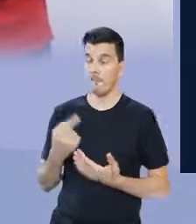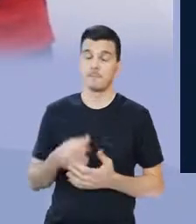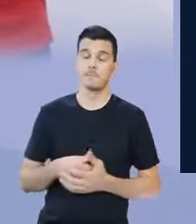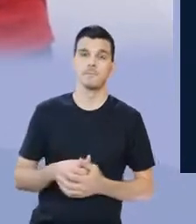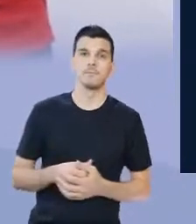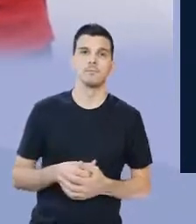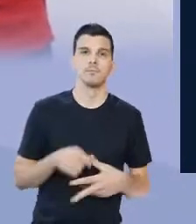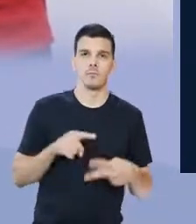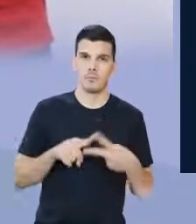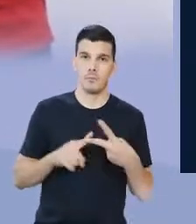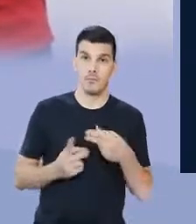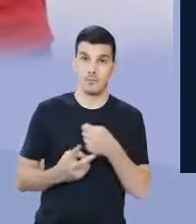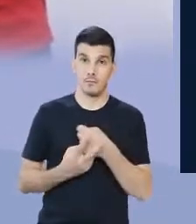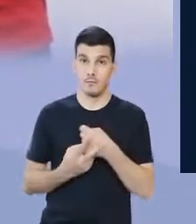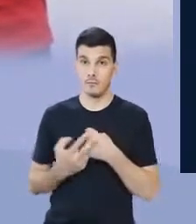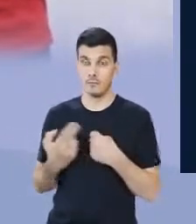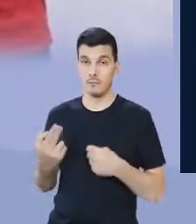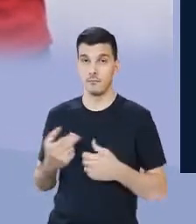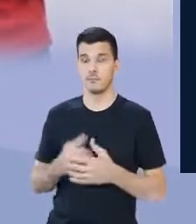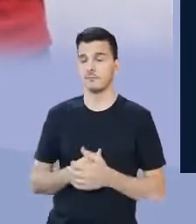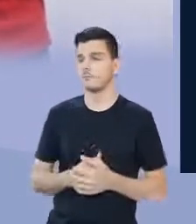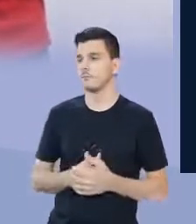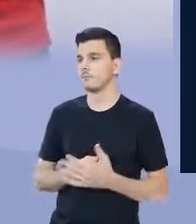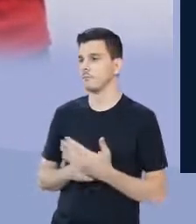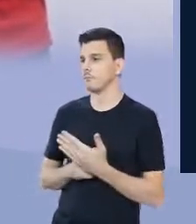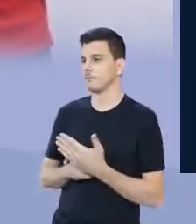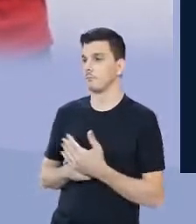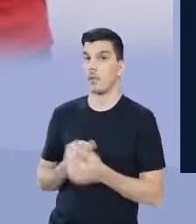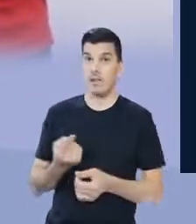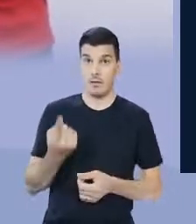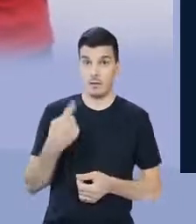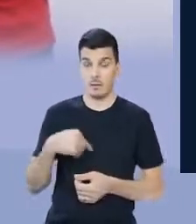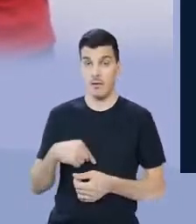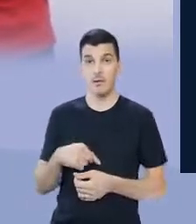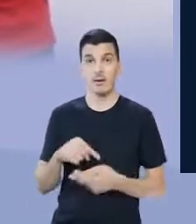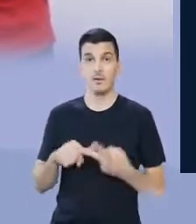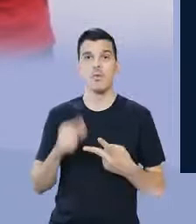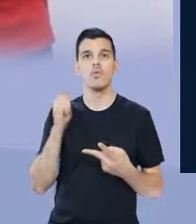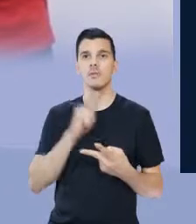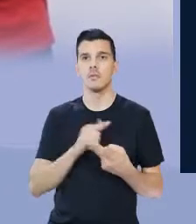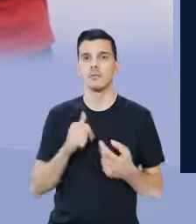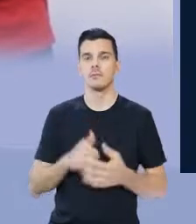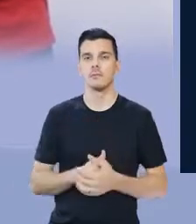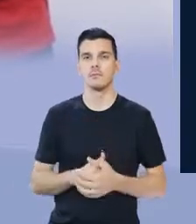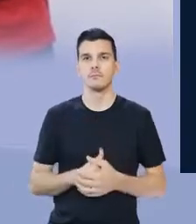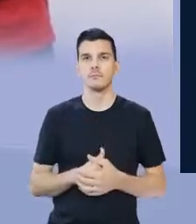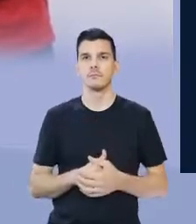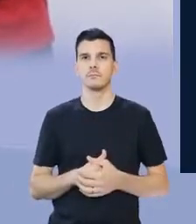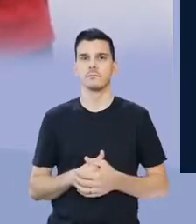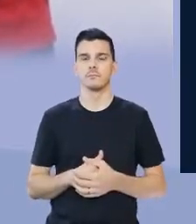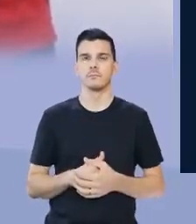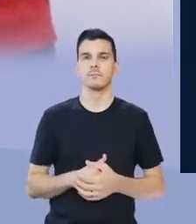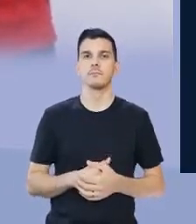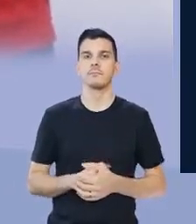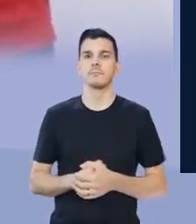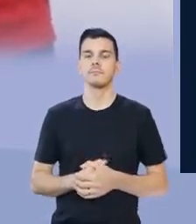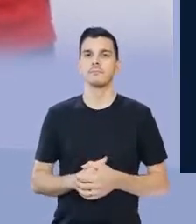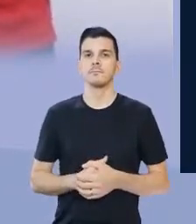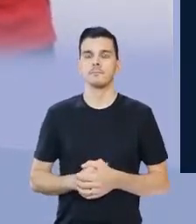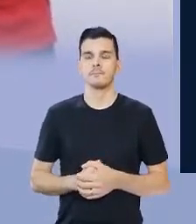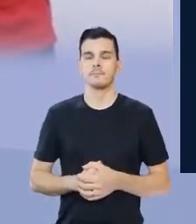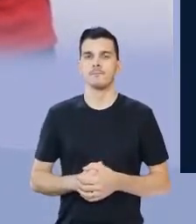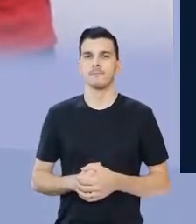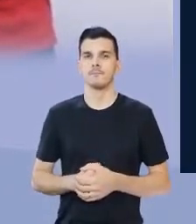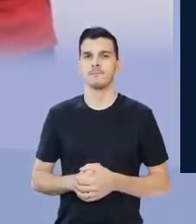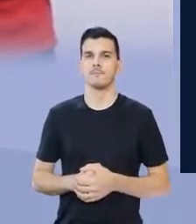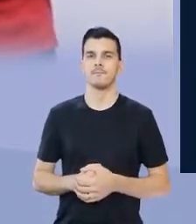famosinhos, o to come, que é o vir, e o to get, que é obter e conseguir. Que ele é o canivete suíço aí de língua inglesa, serve para um monte de coisa. Vocês vão ver que a